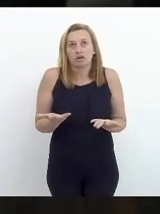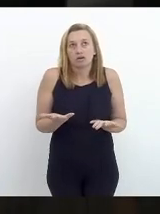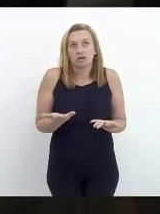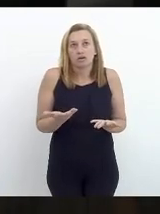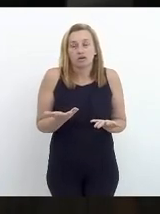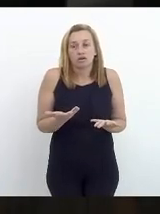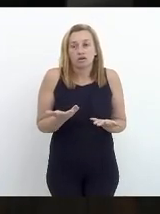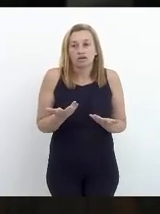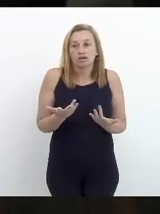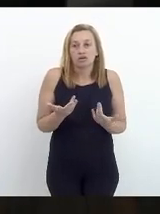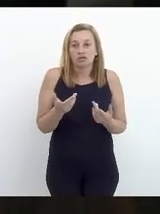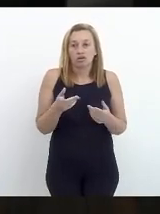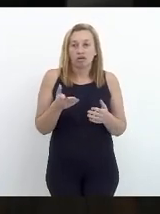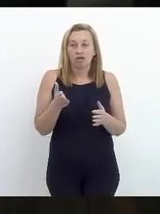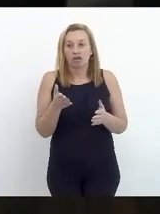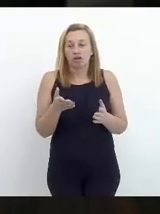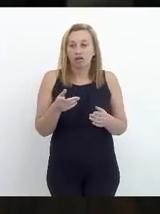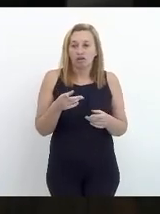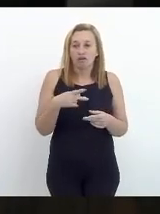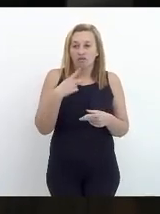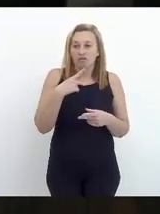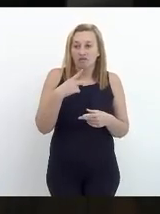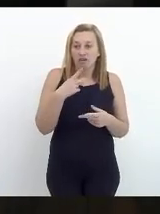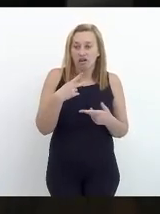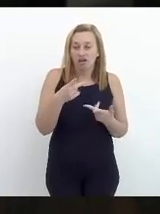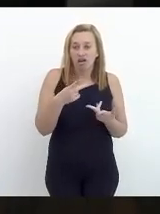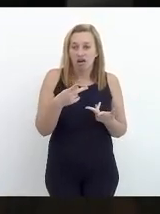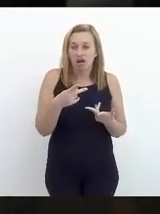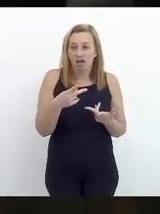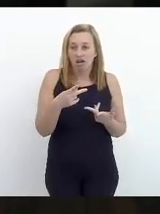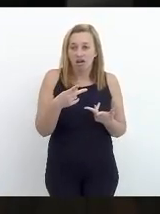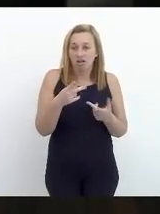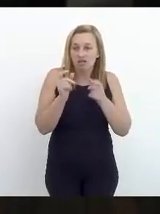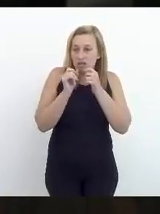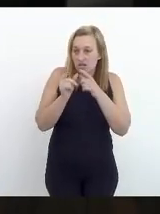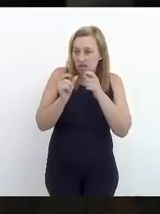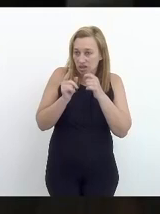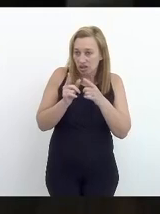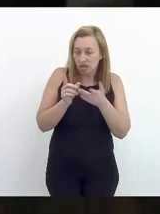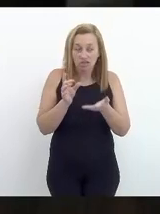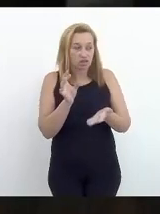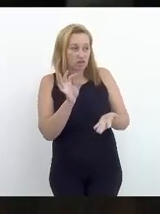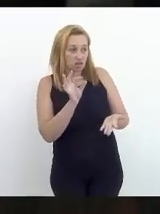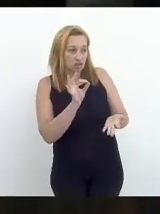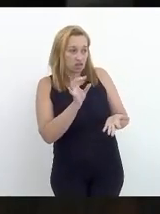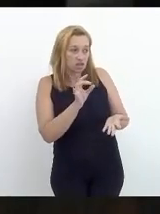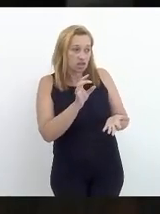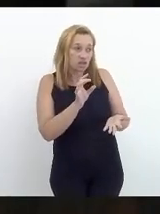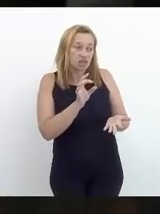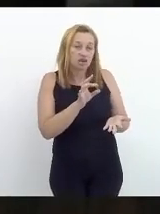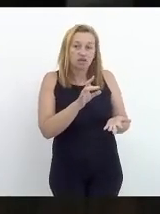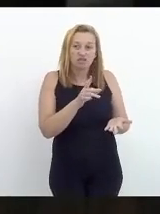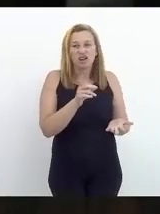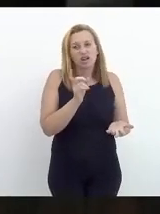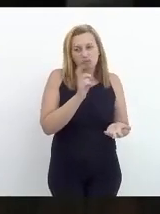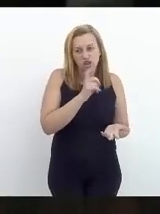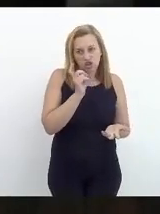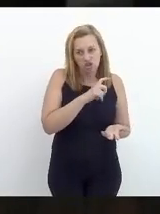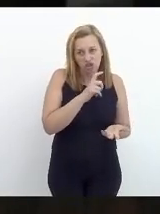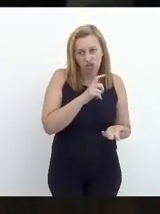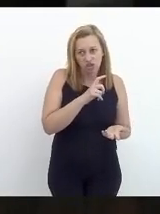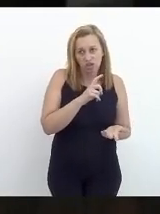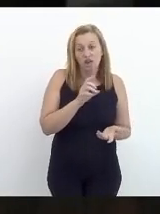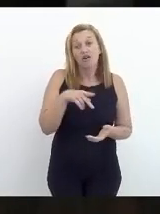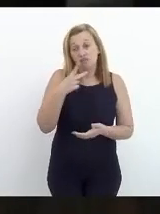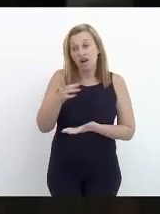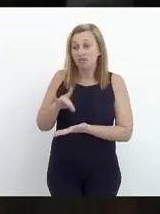querer cantar marra, como diz o popular, e falar em verdades e mentiras, porque se fosse verdade, a gente aceita,